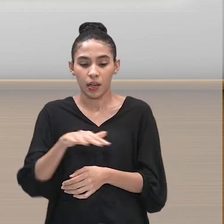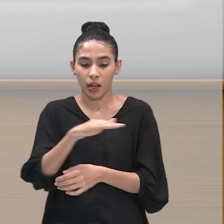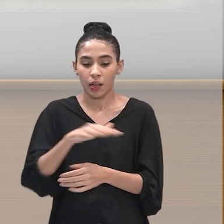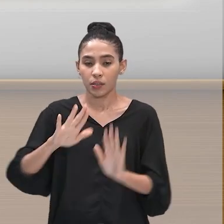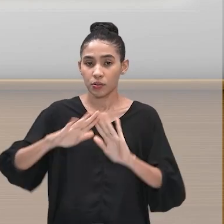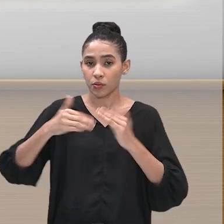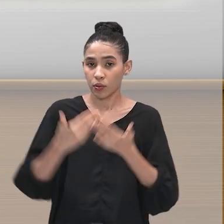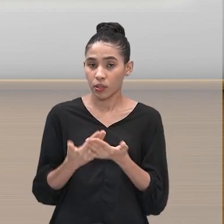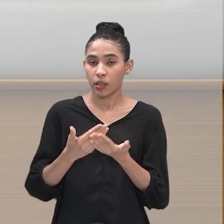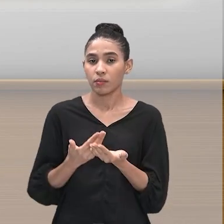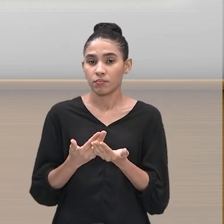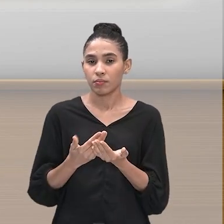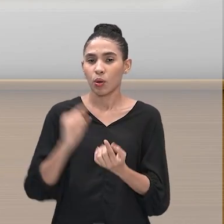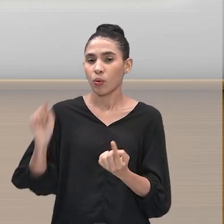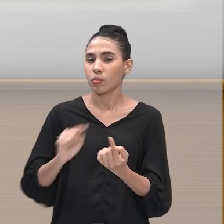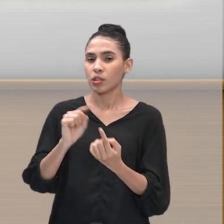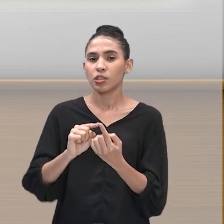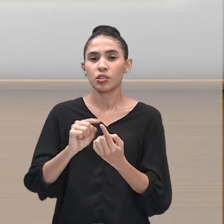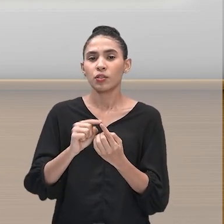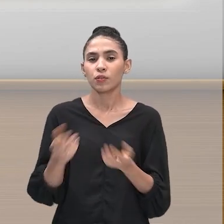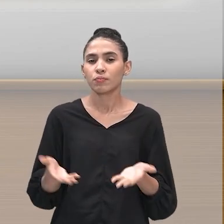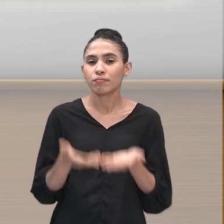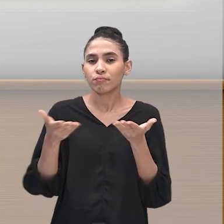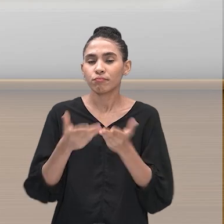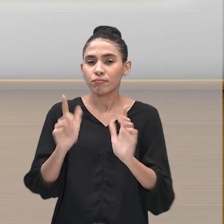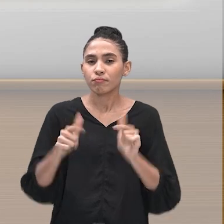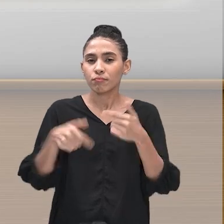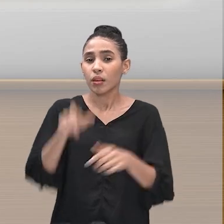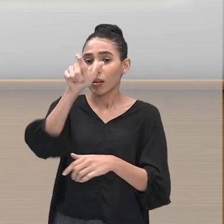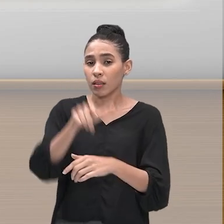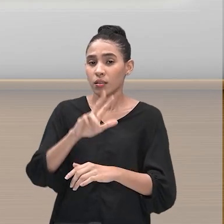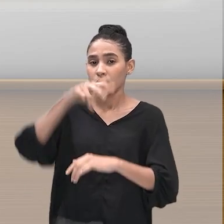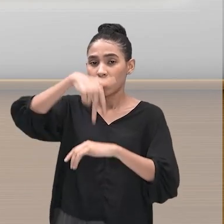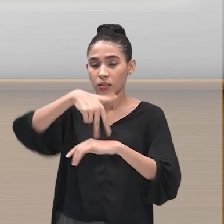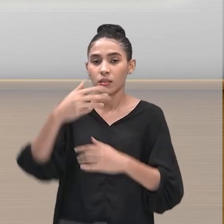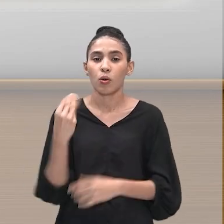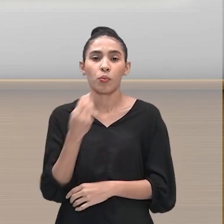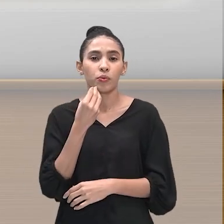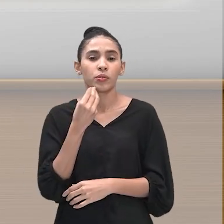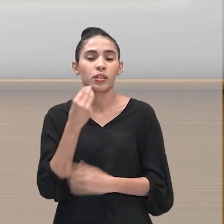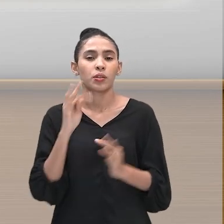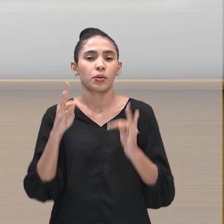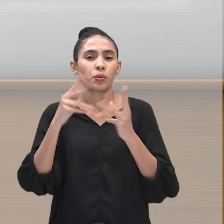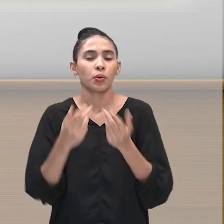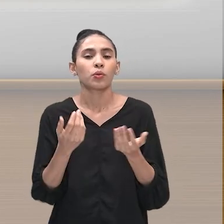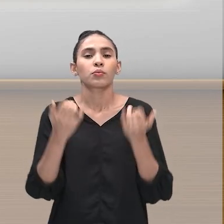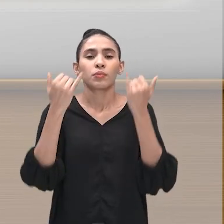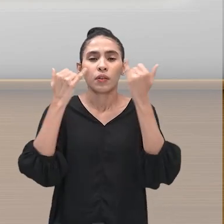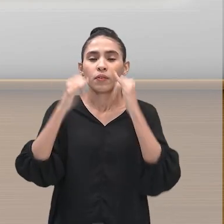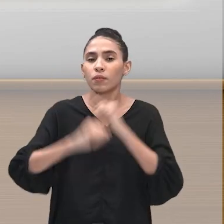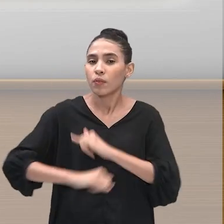do protagonismo estudantil, oportunizando o esclarecimento dos seus direitos e deveres,